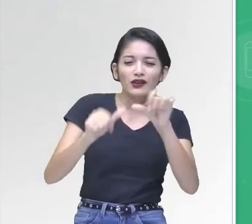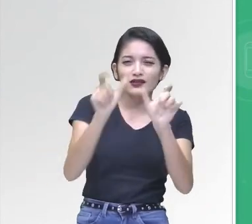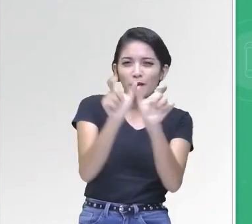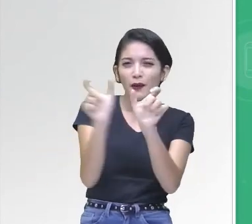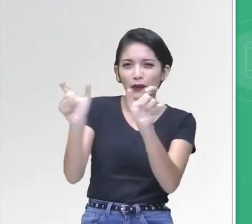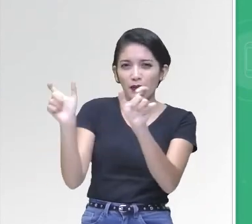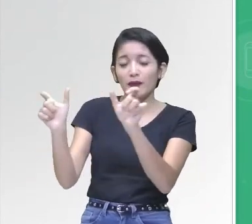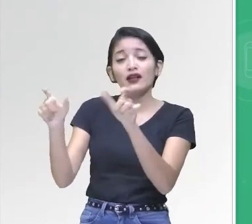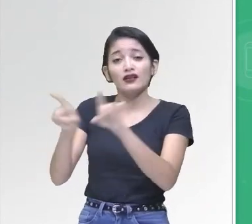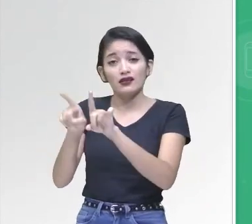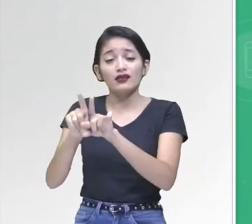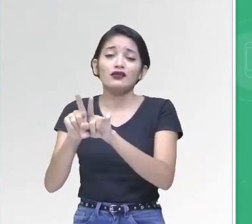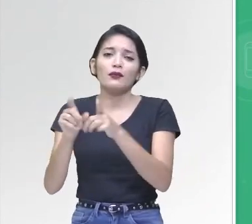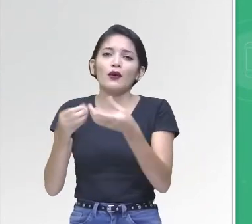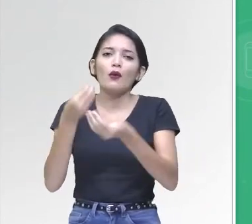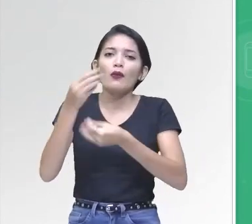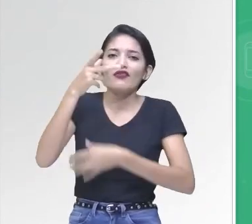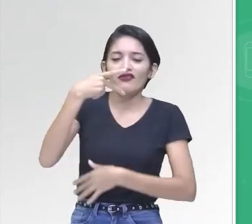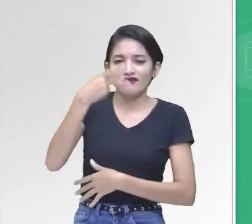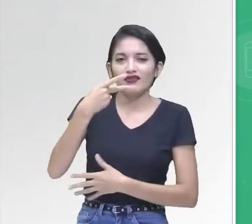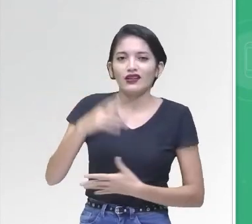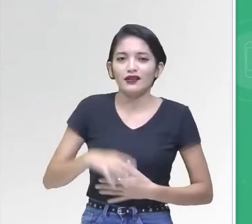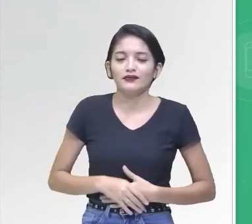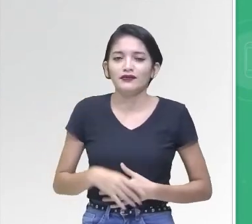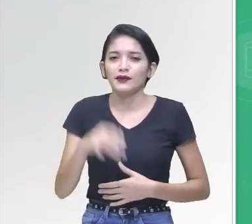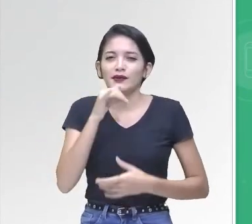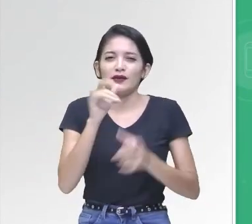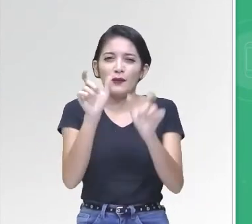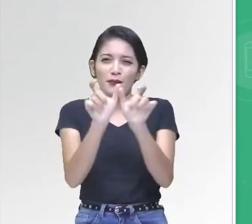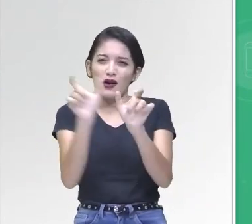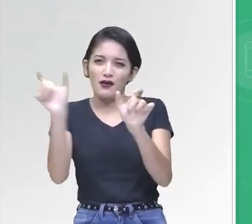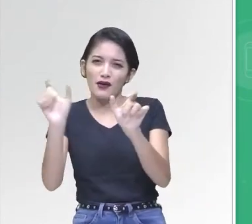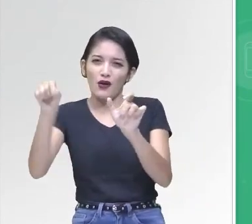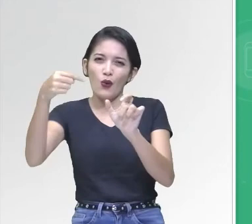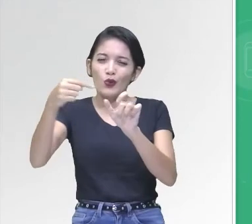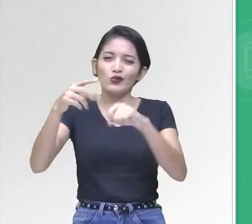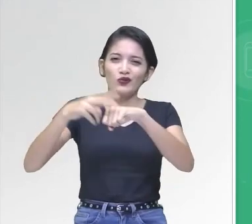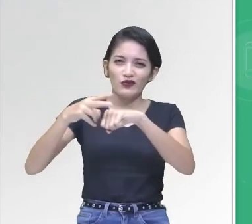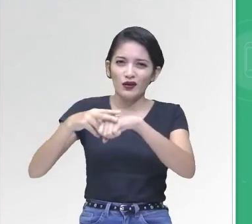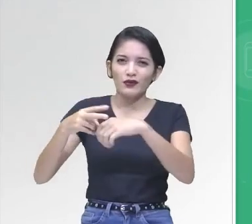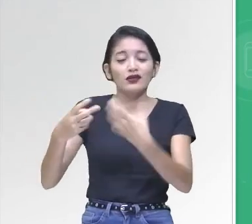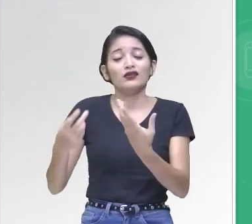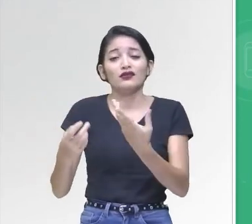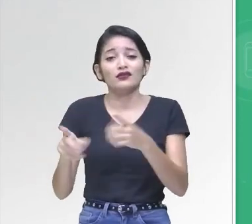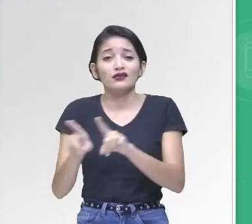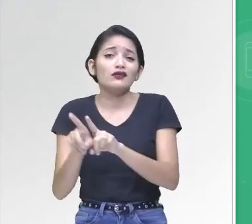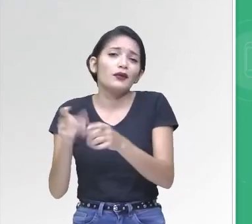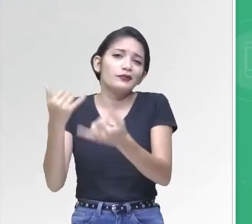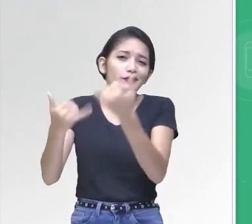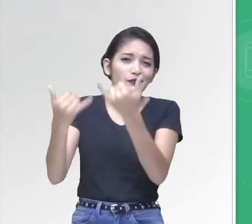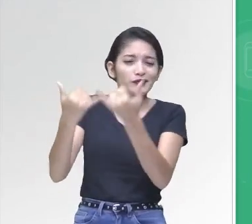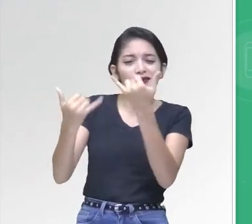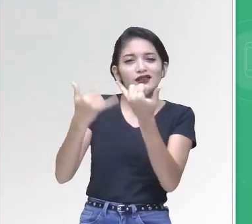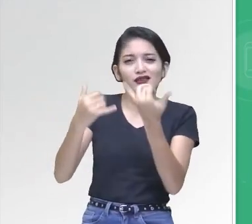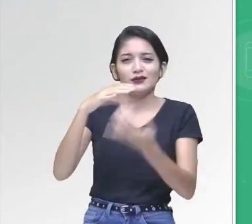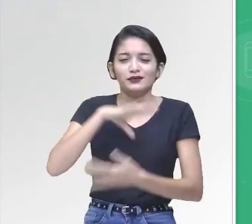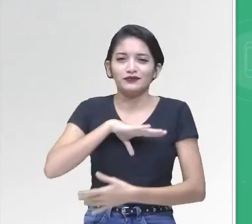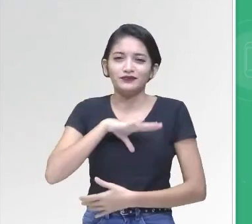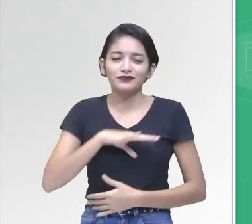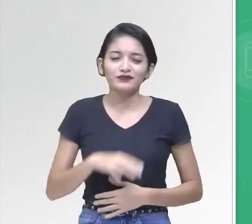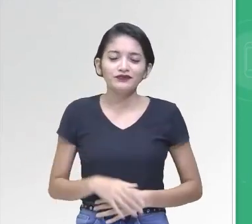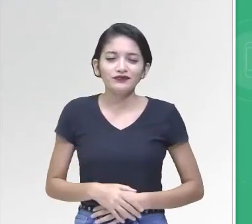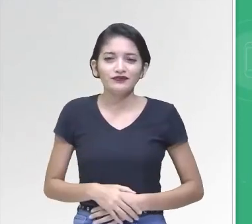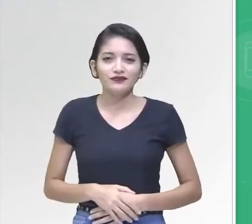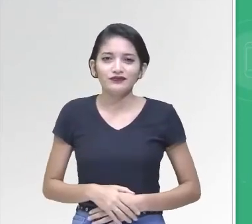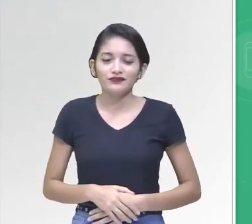no sentido. No radical, que não seja outro verbo, né? E que o sentido seja muito parecido, similar.